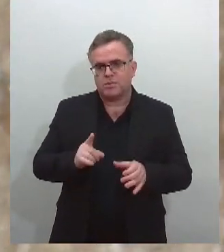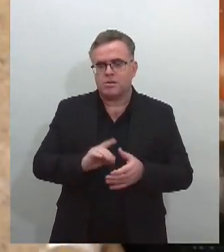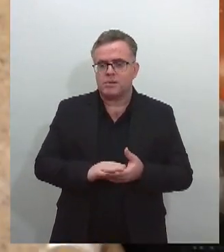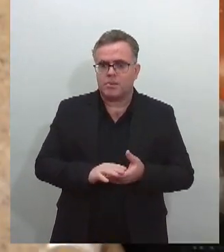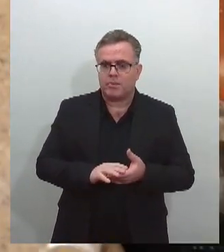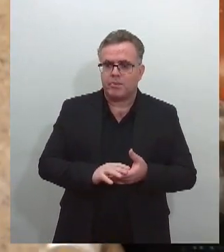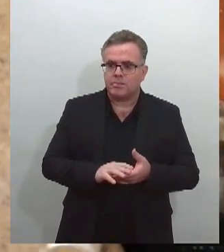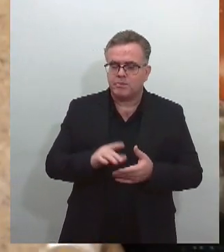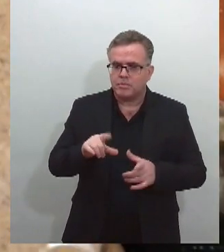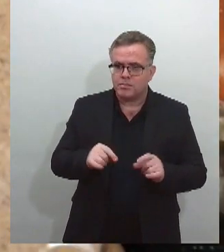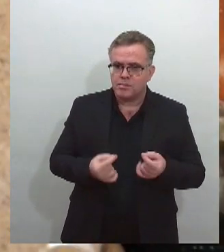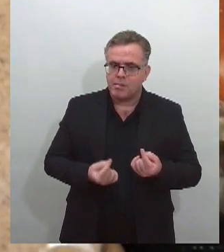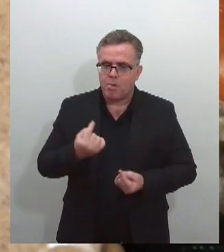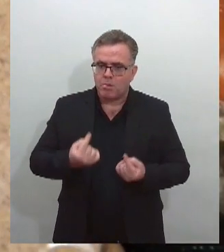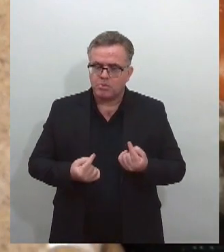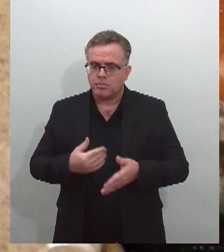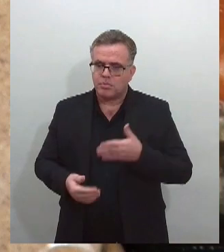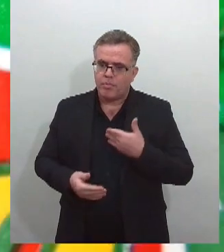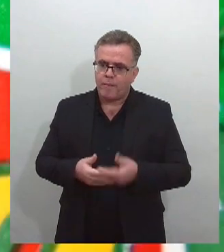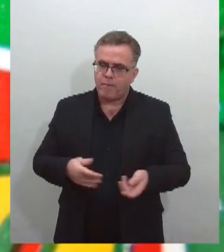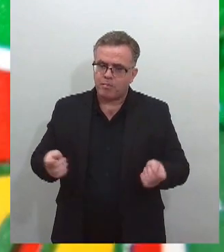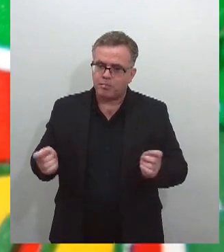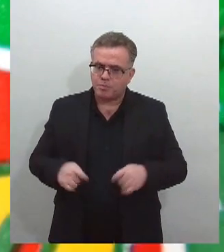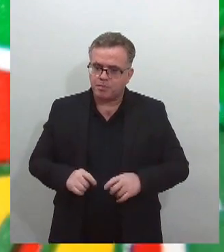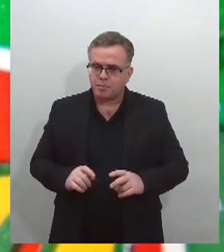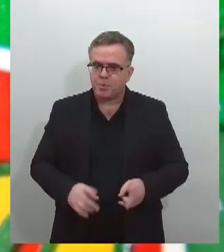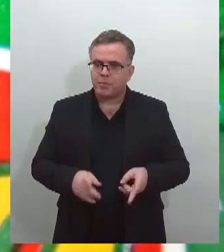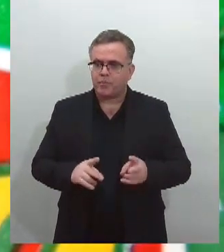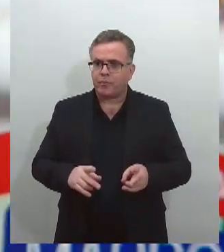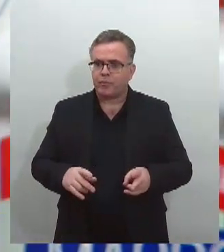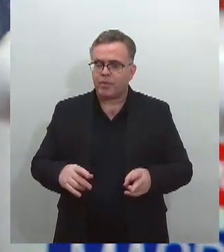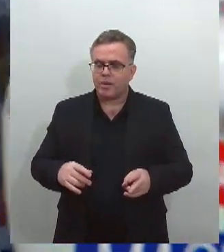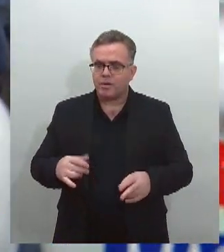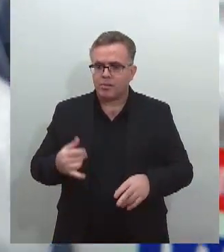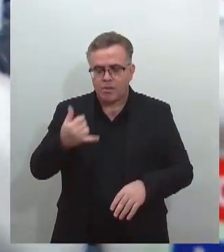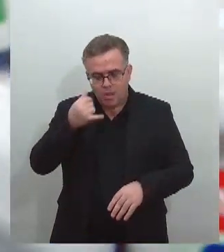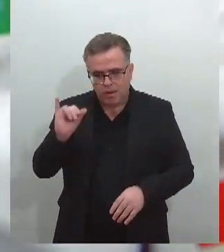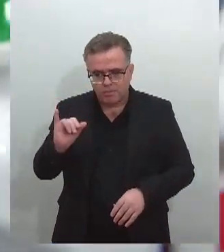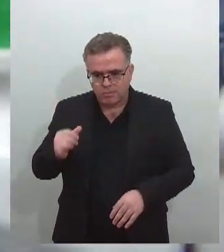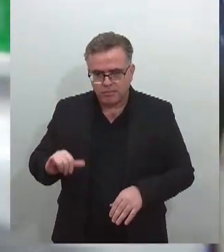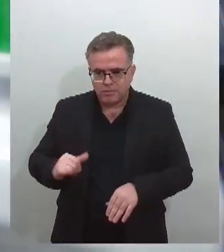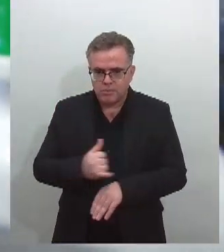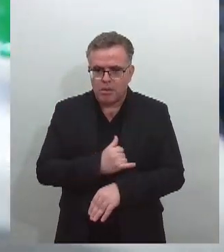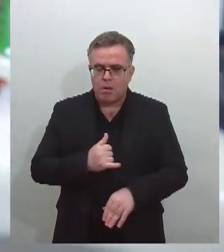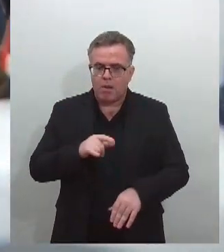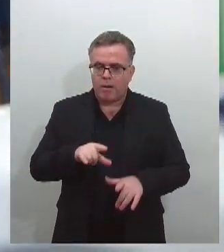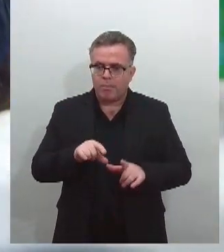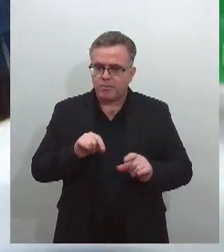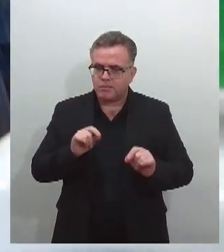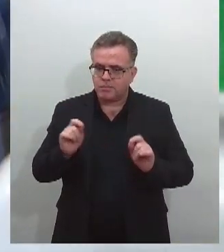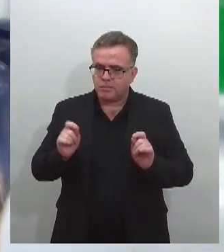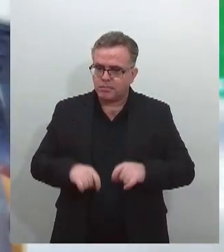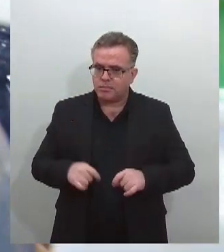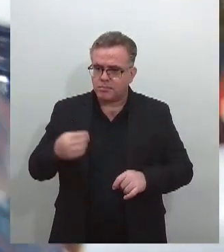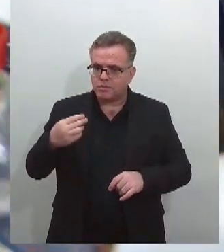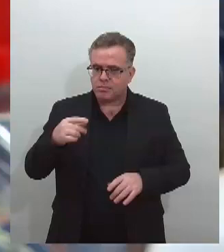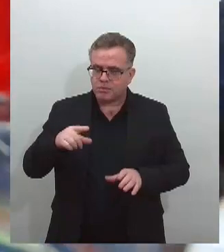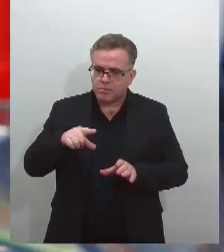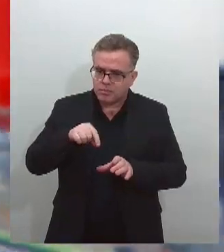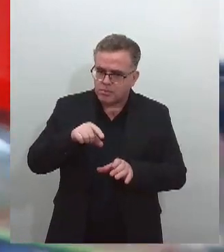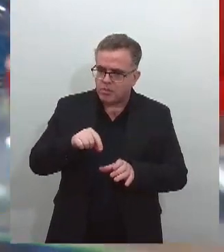até mesmo para evitar o ganho de peso, muitas pessoas optam em utilizar adoçantes como uma